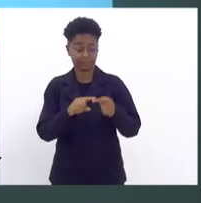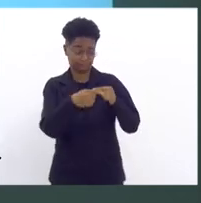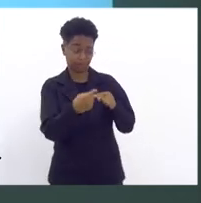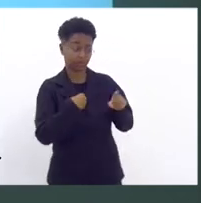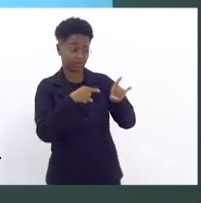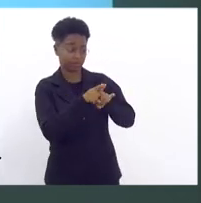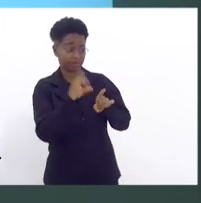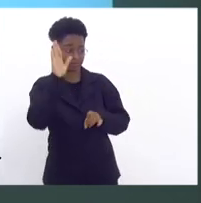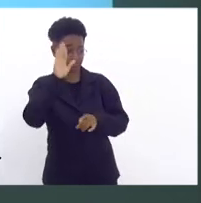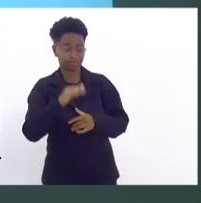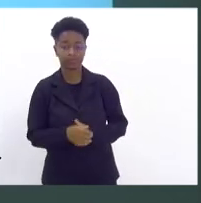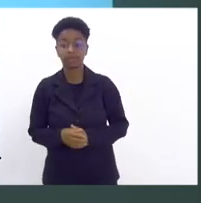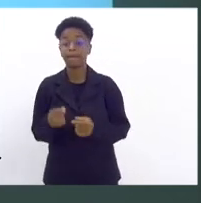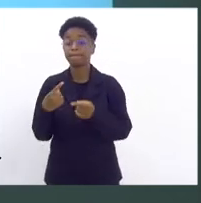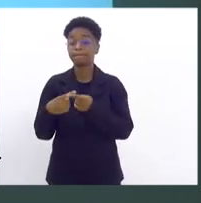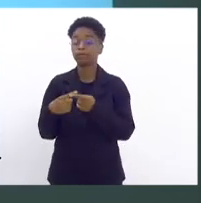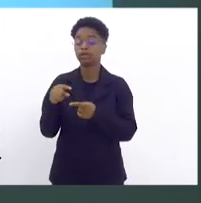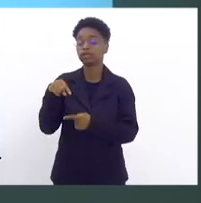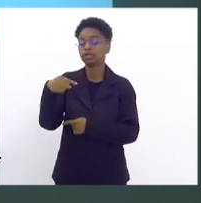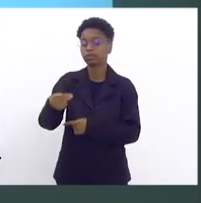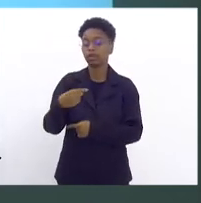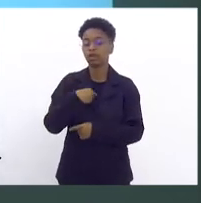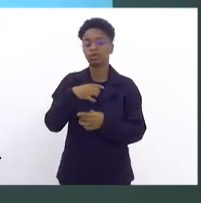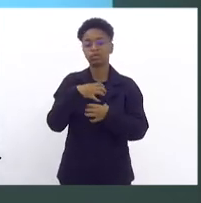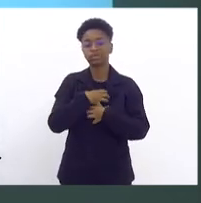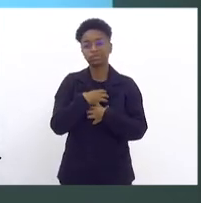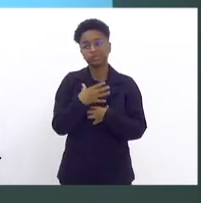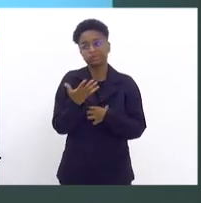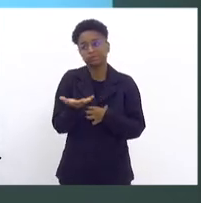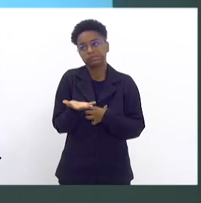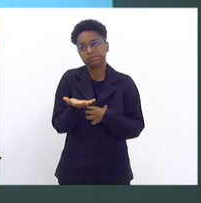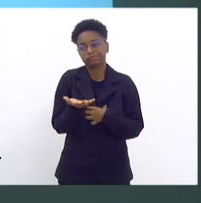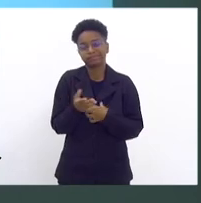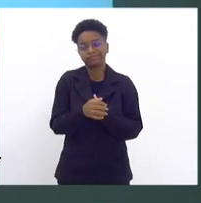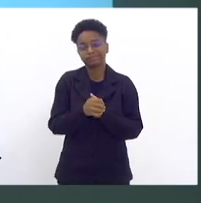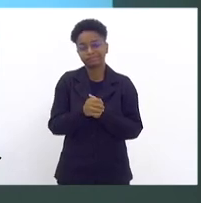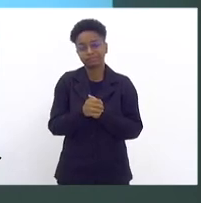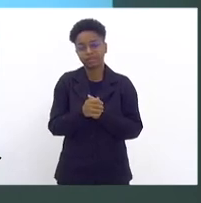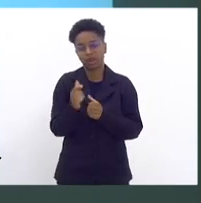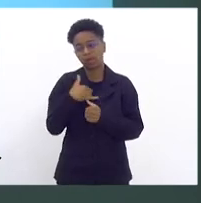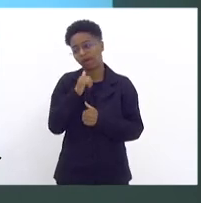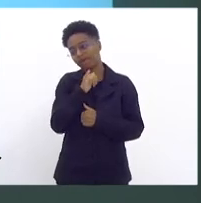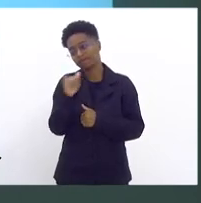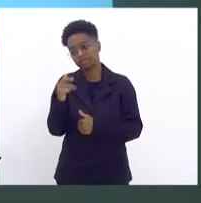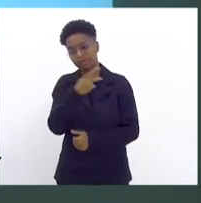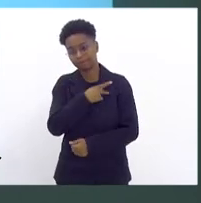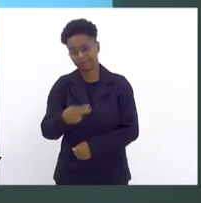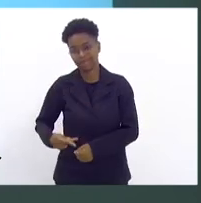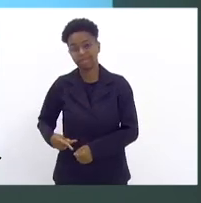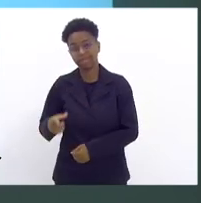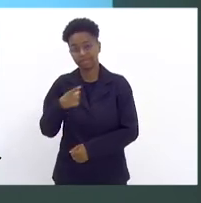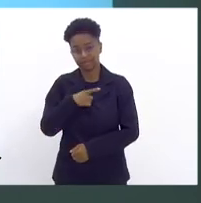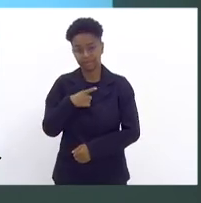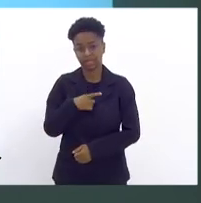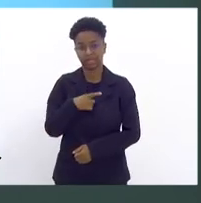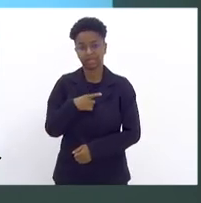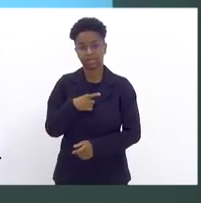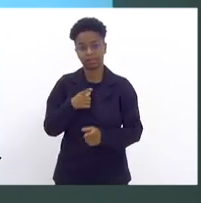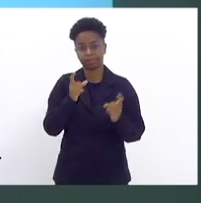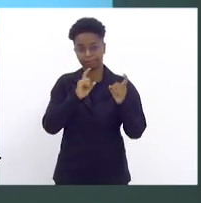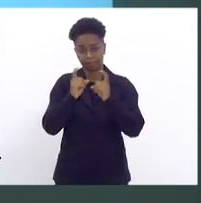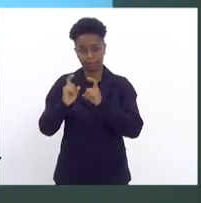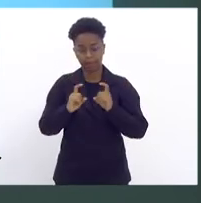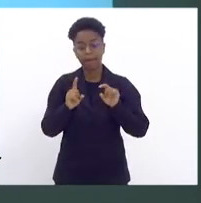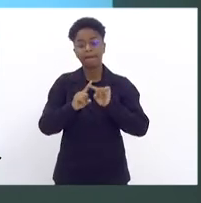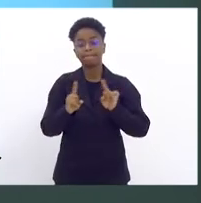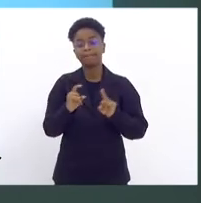porque também daqui a pouquinho eu sinto dizer né Já avisei ao presidente eu tenho sessão de julgamento mas isso